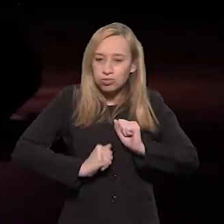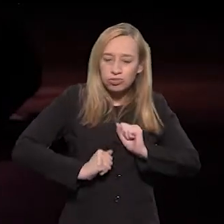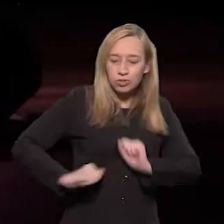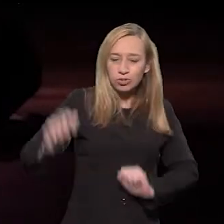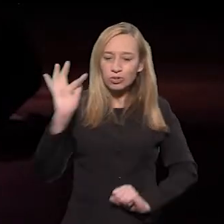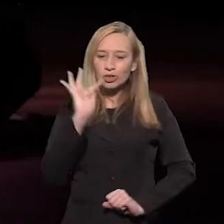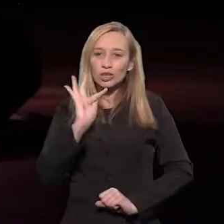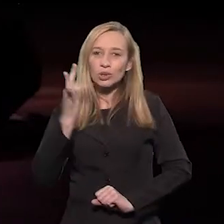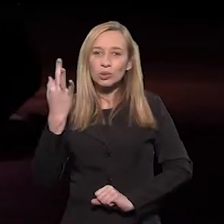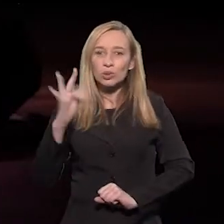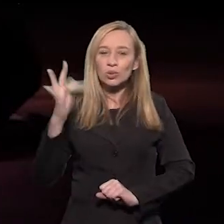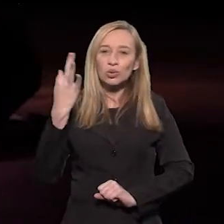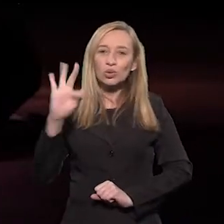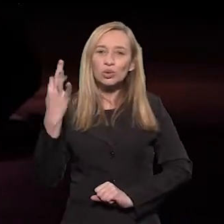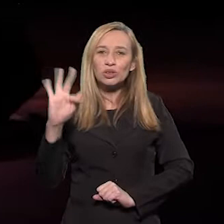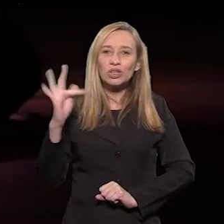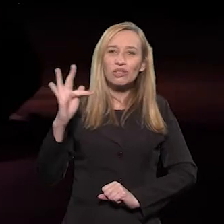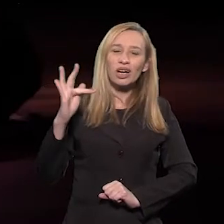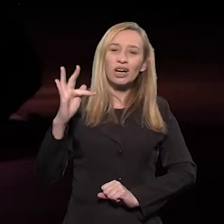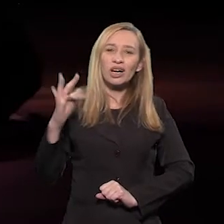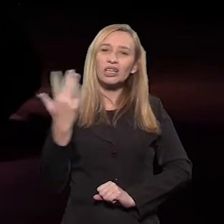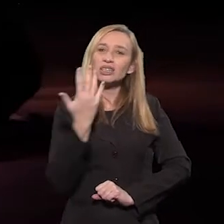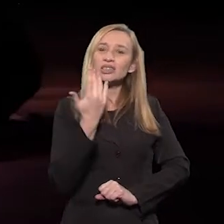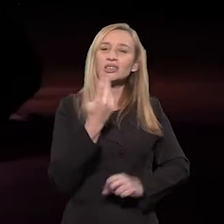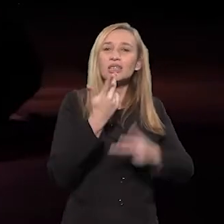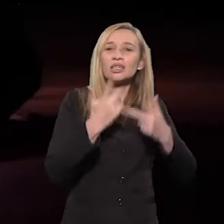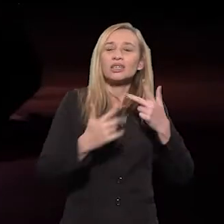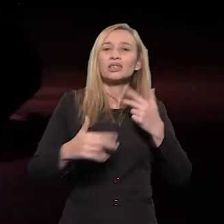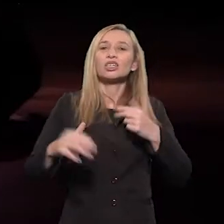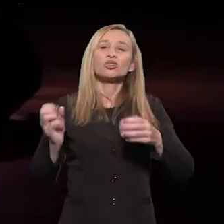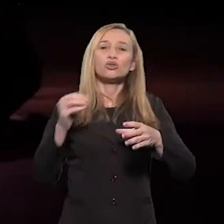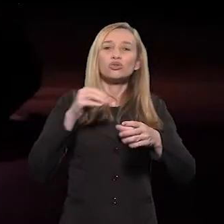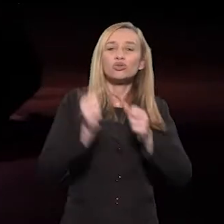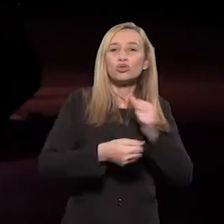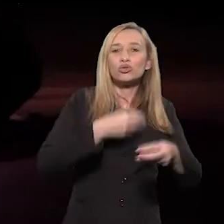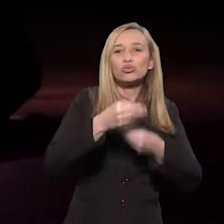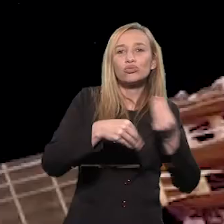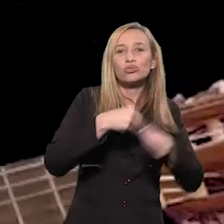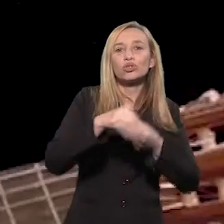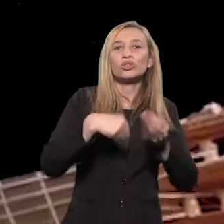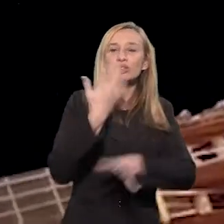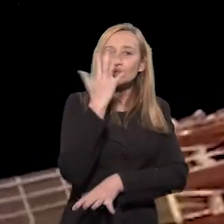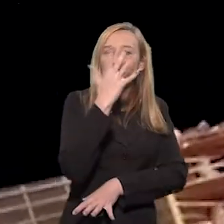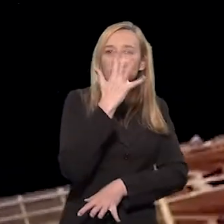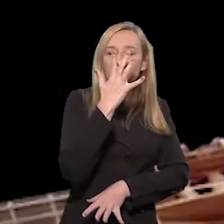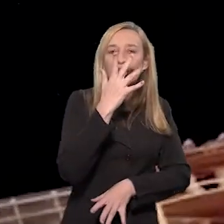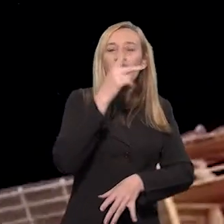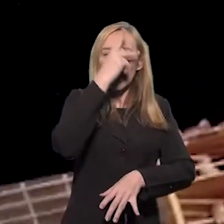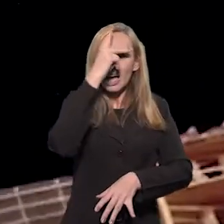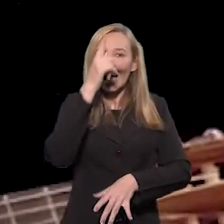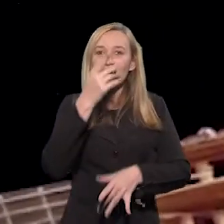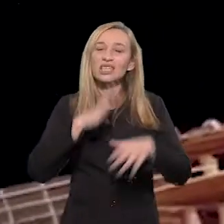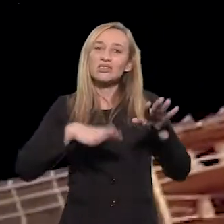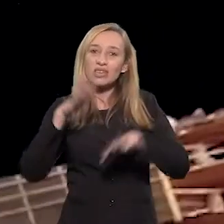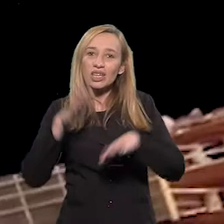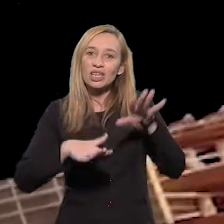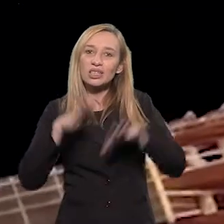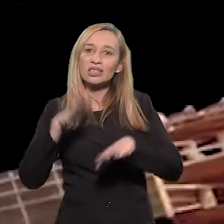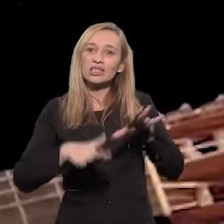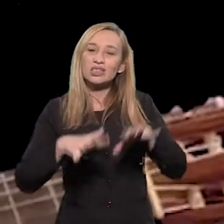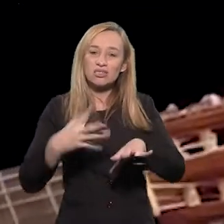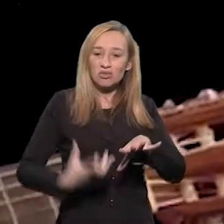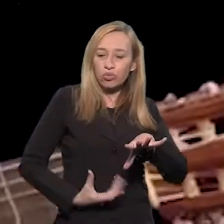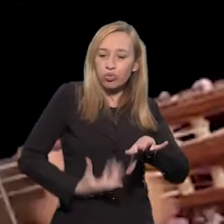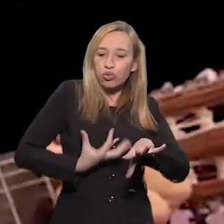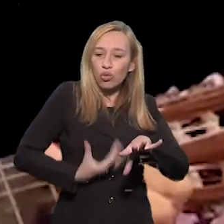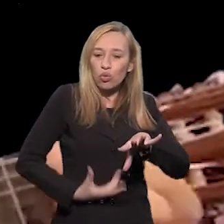e de dor no tumulto vastíssimo dos carnavais. Às vezes um fogo me impele